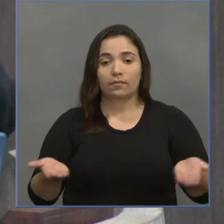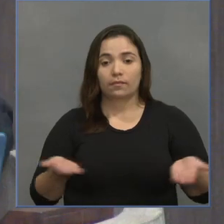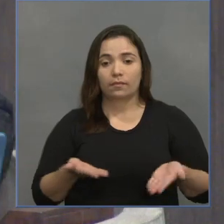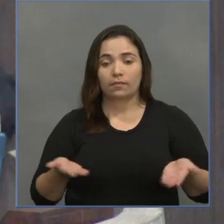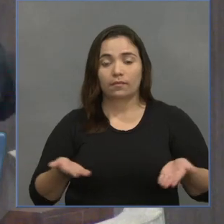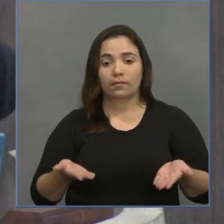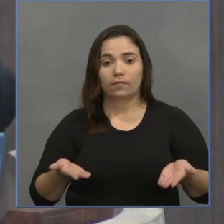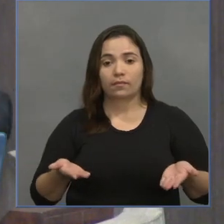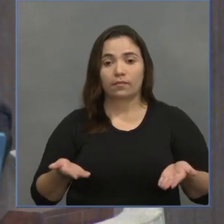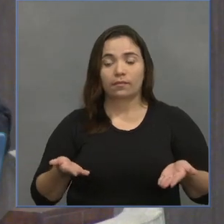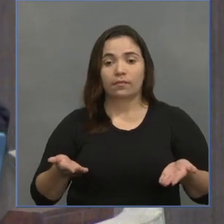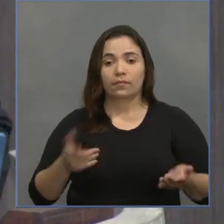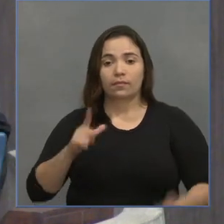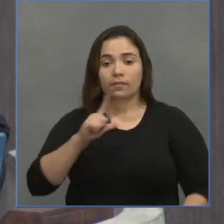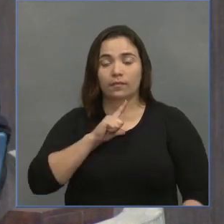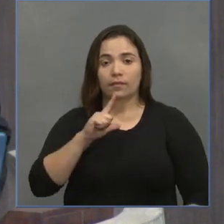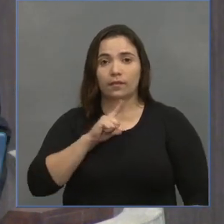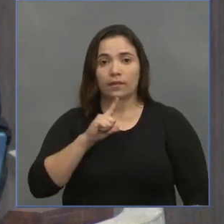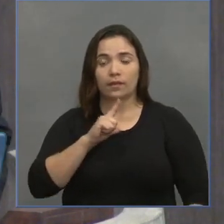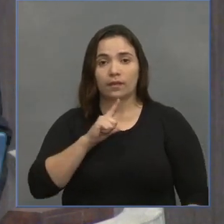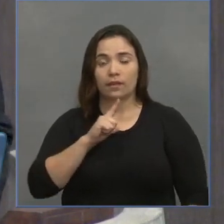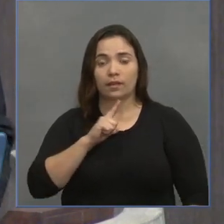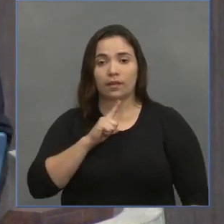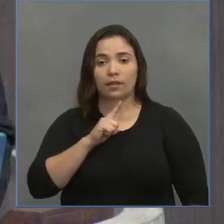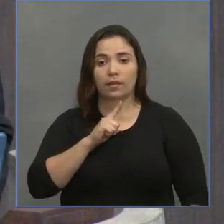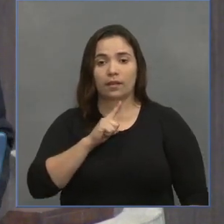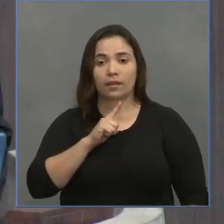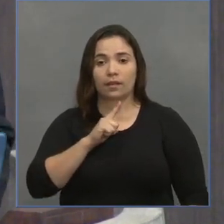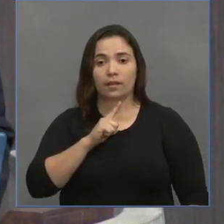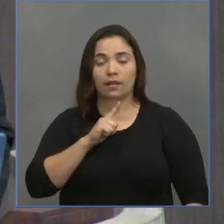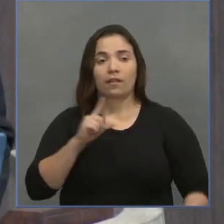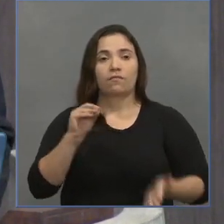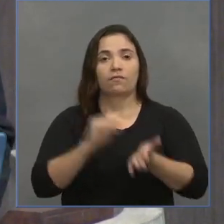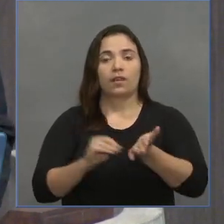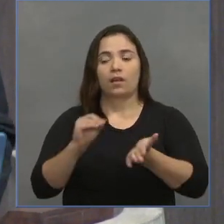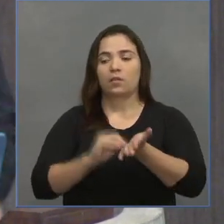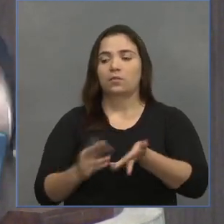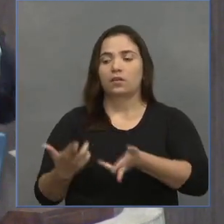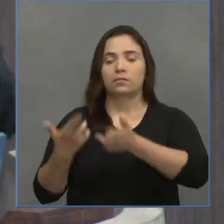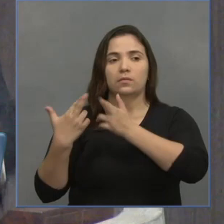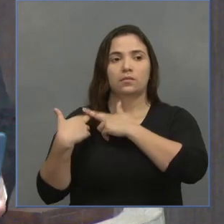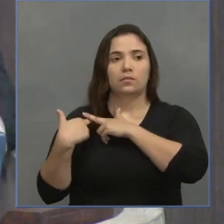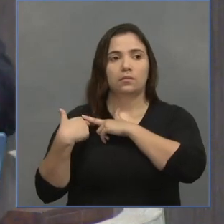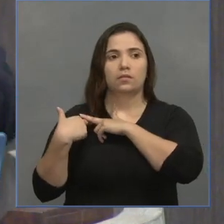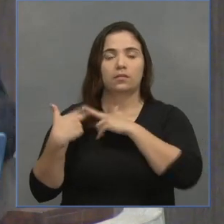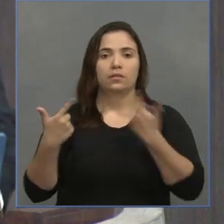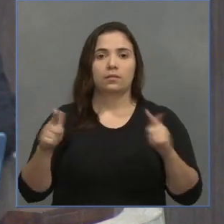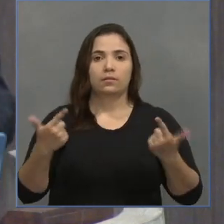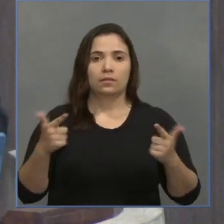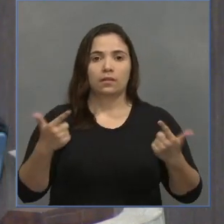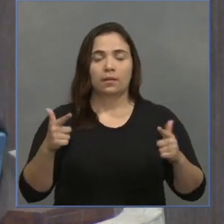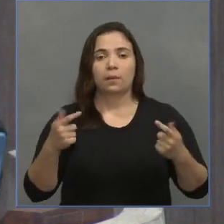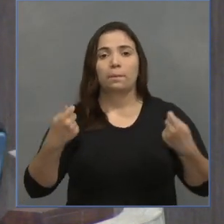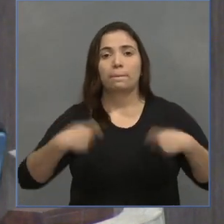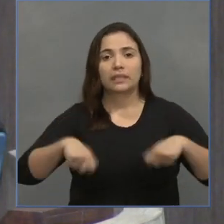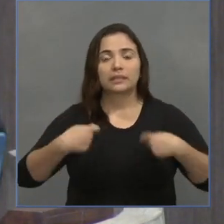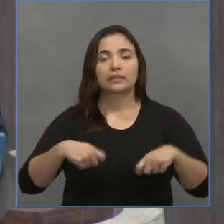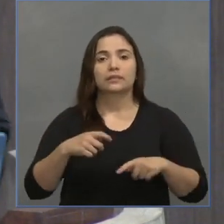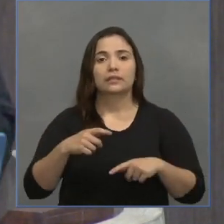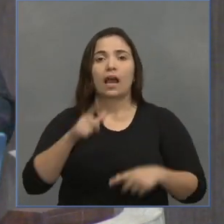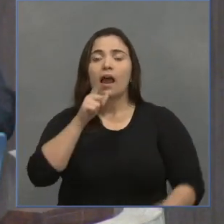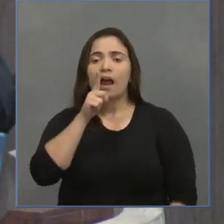no limite da irresponsabilidade. Manter as torneiras